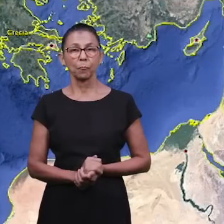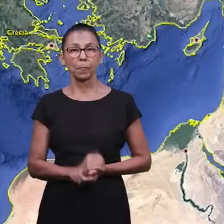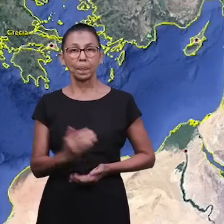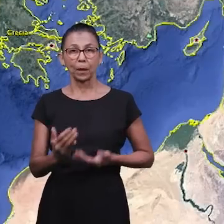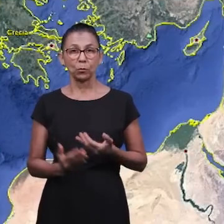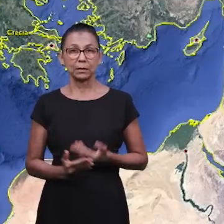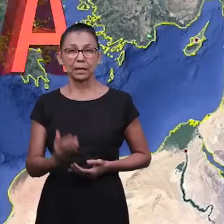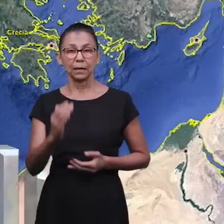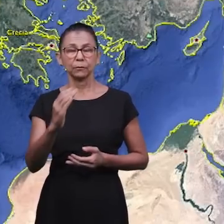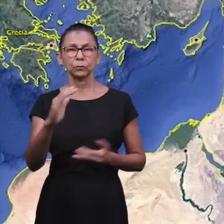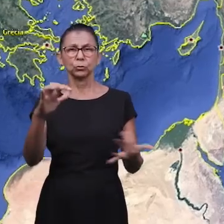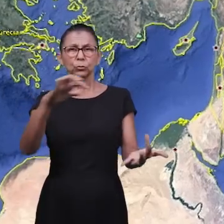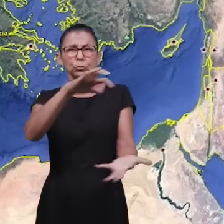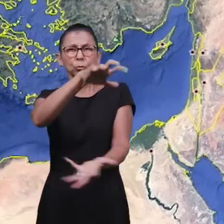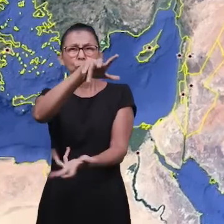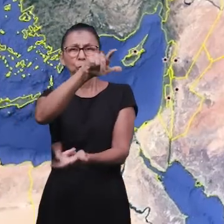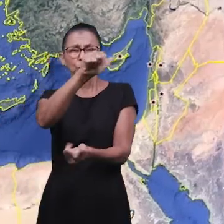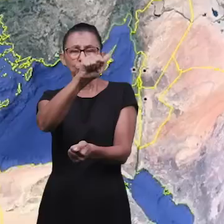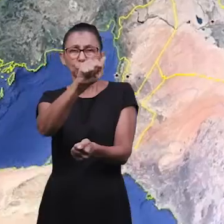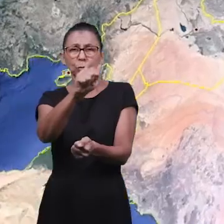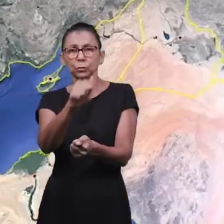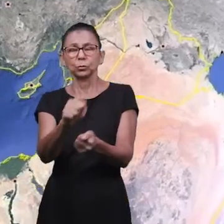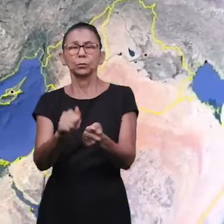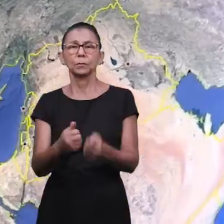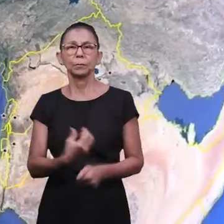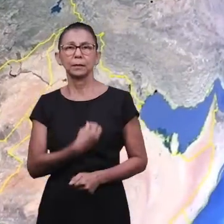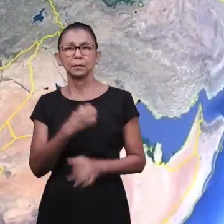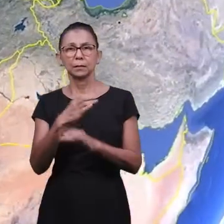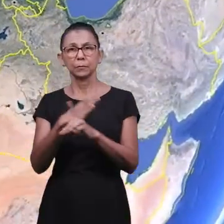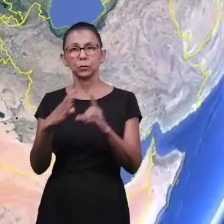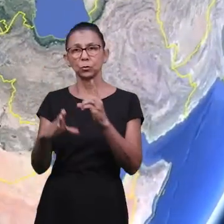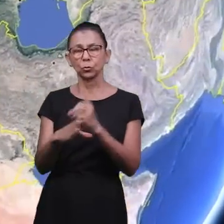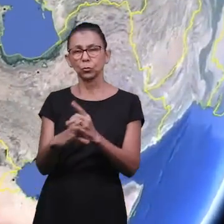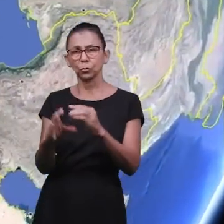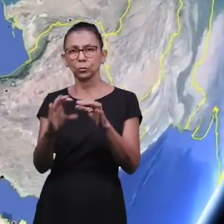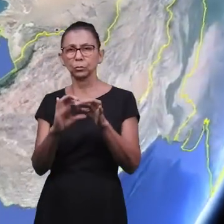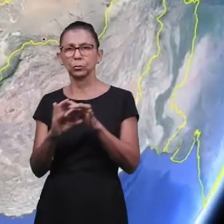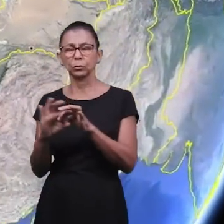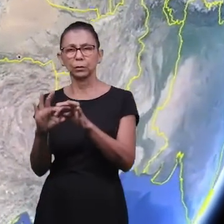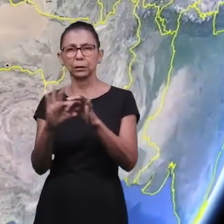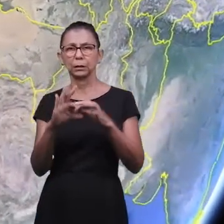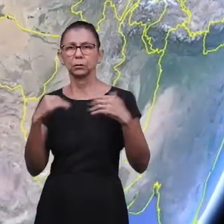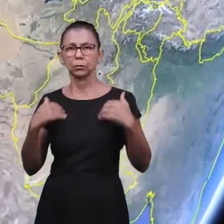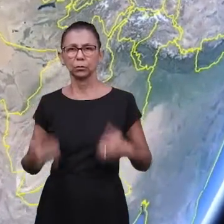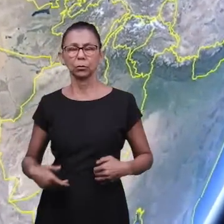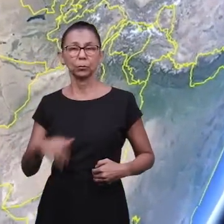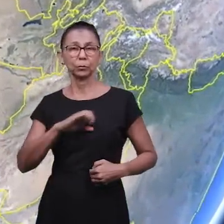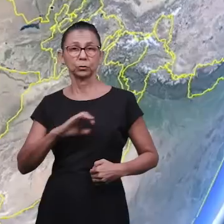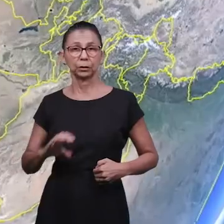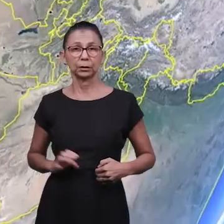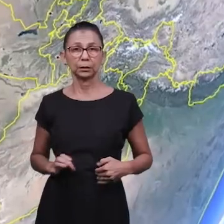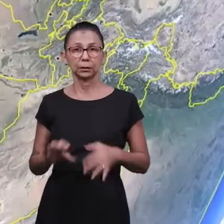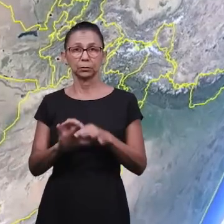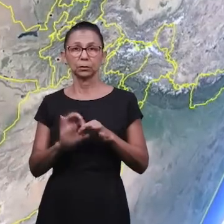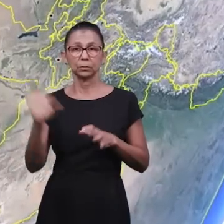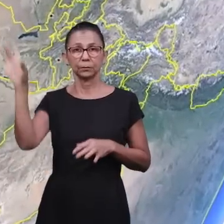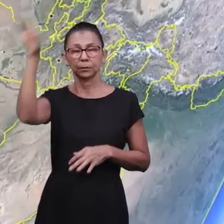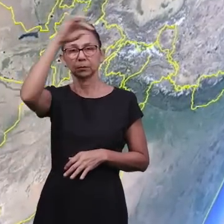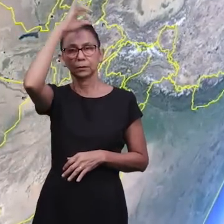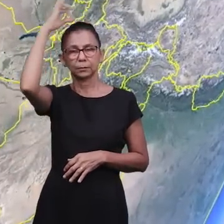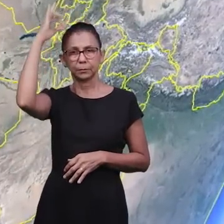Todas as partes do mundo participam de um mesmo culto, em conjunto, no mesmo corpo e no mesmo